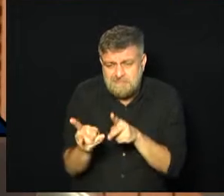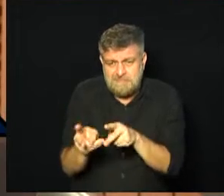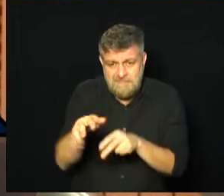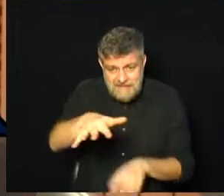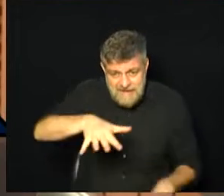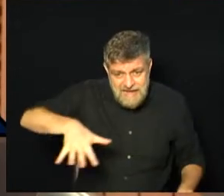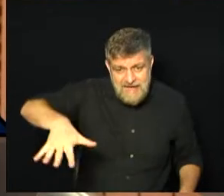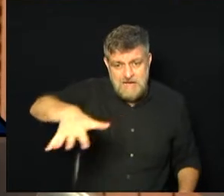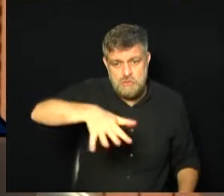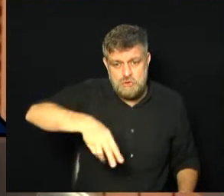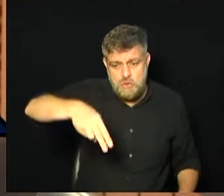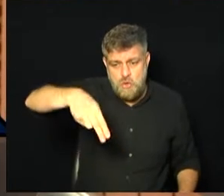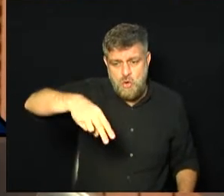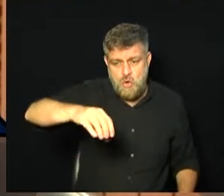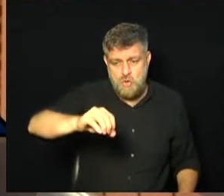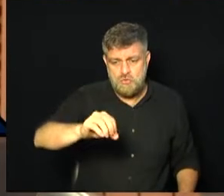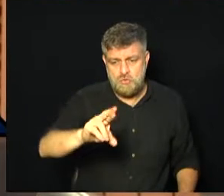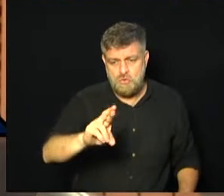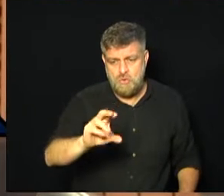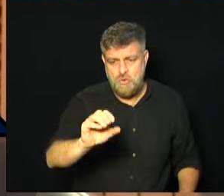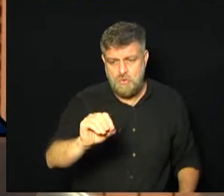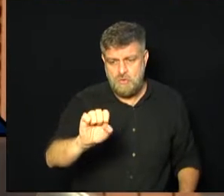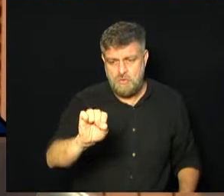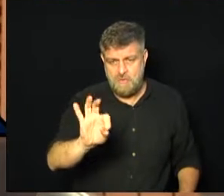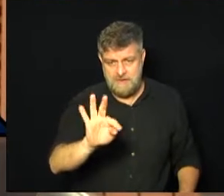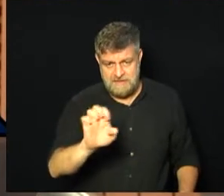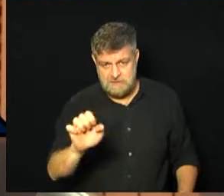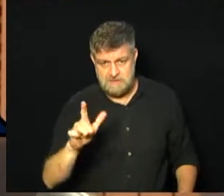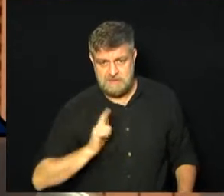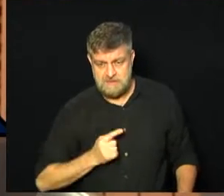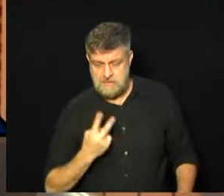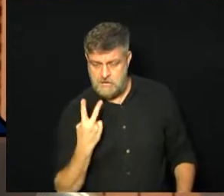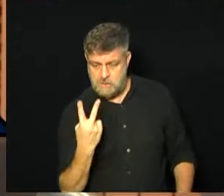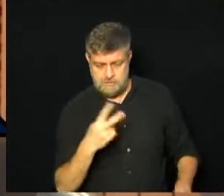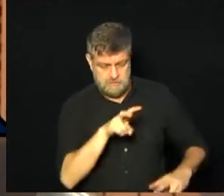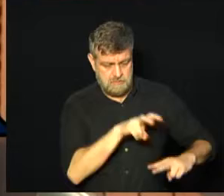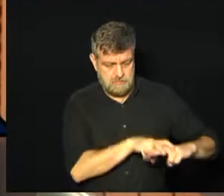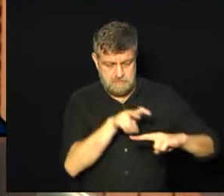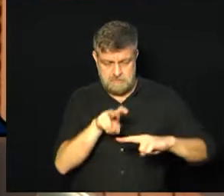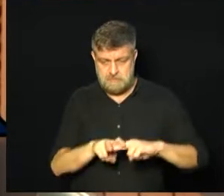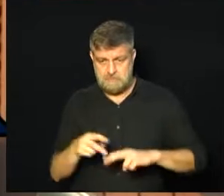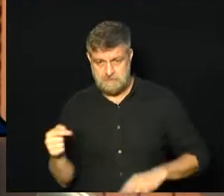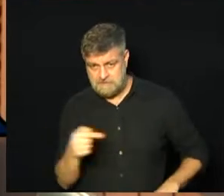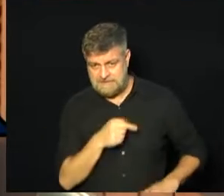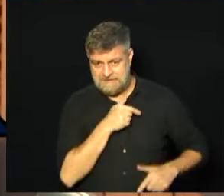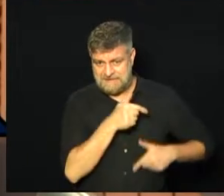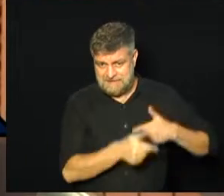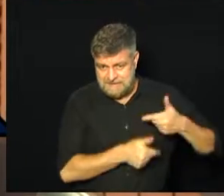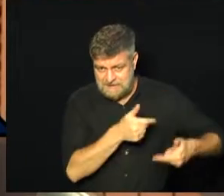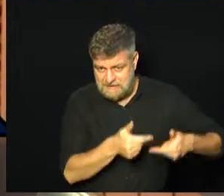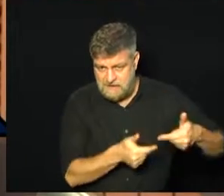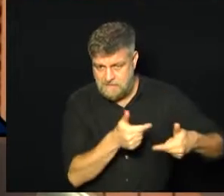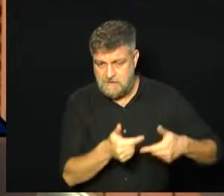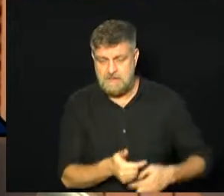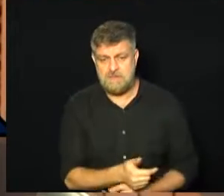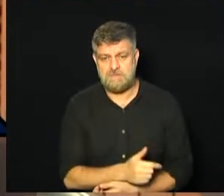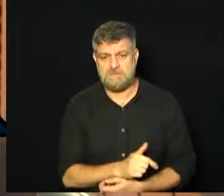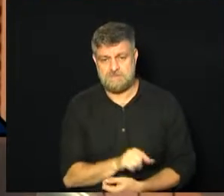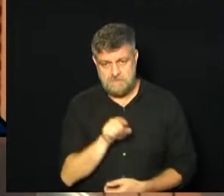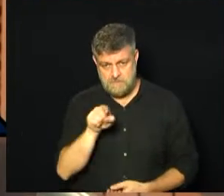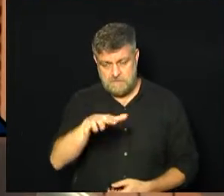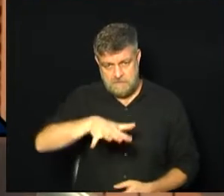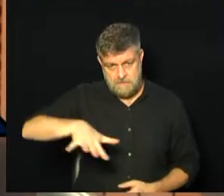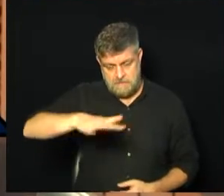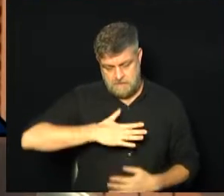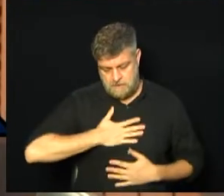região. Ainda bem que nós temos 2 companheiros aqui na nossa mesa que trabalham nessa região e que nos honram,